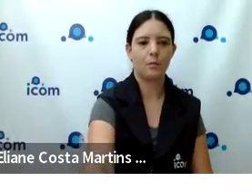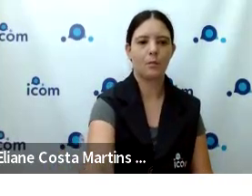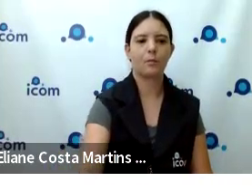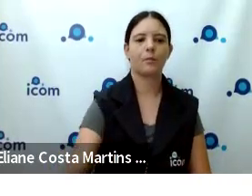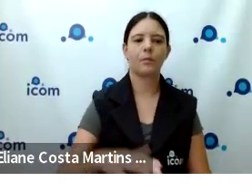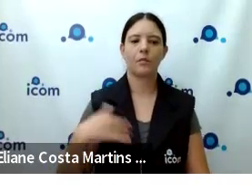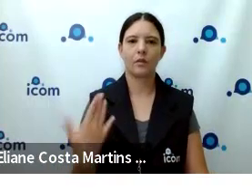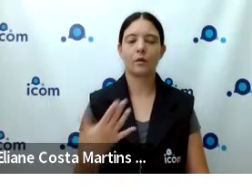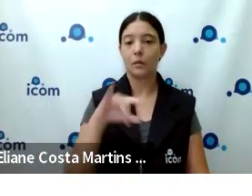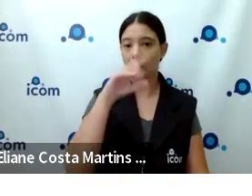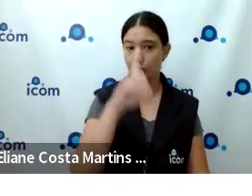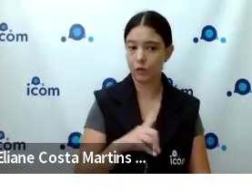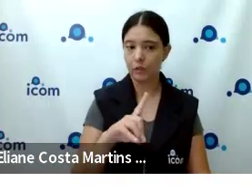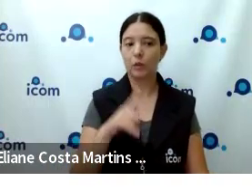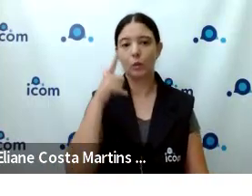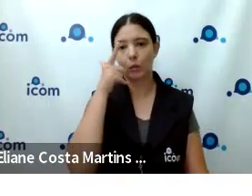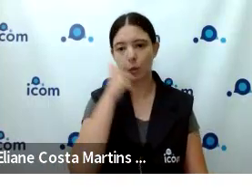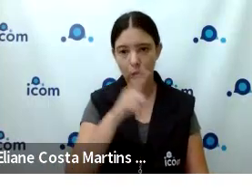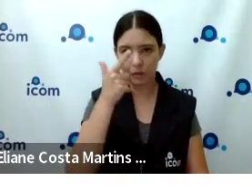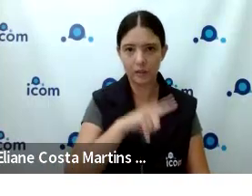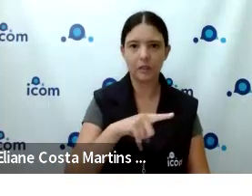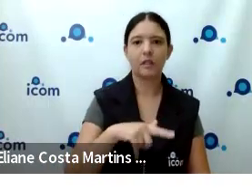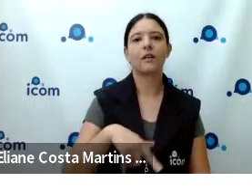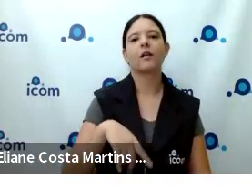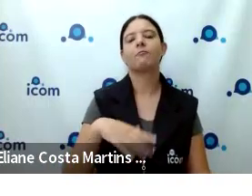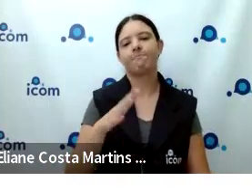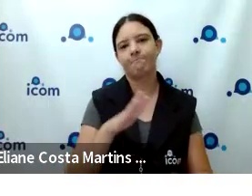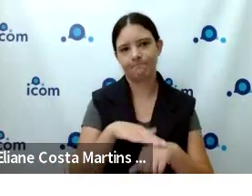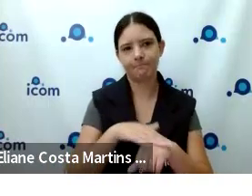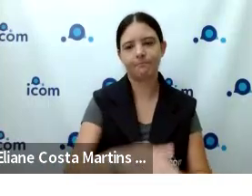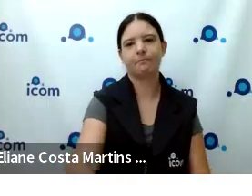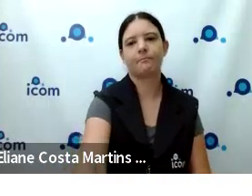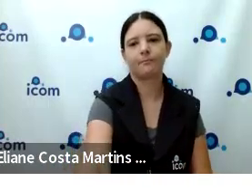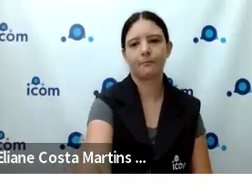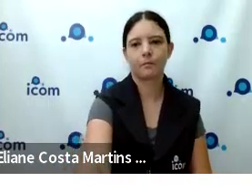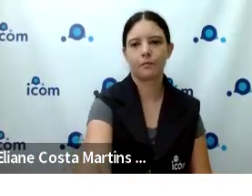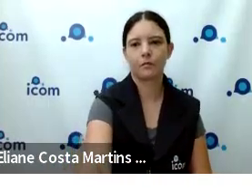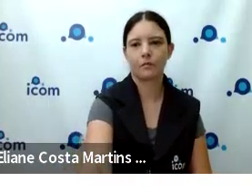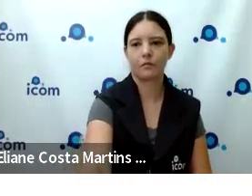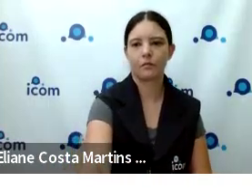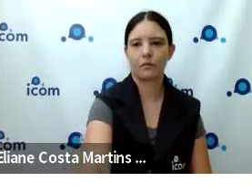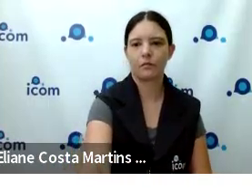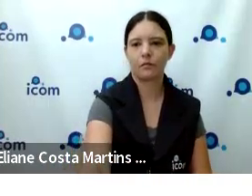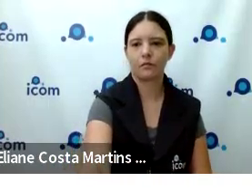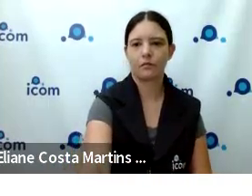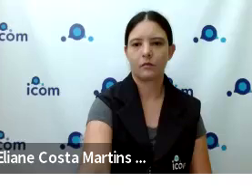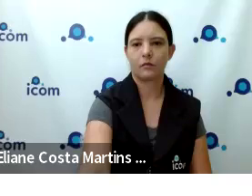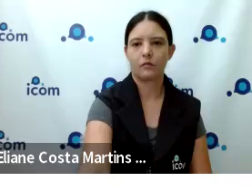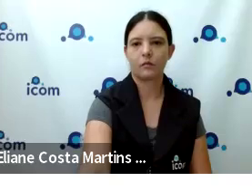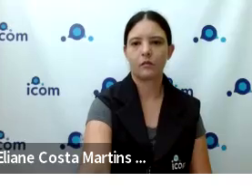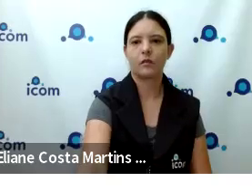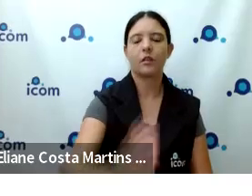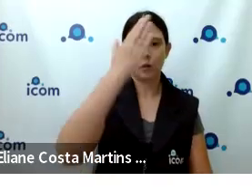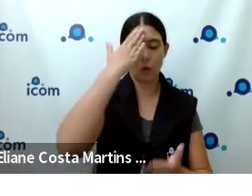direito consiga cumprir essa função, é necessário confiança, né? A confiança é um